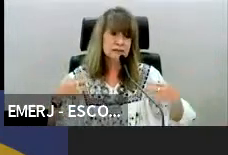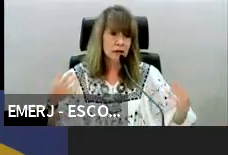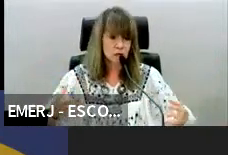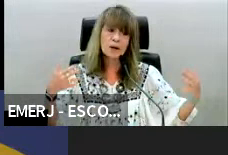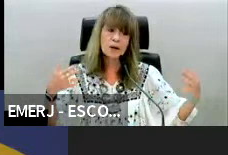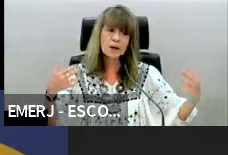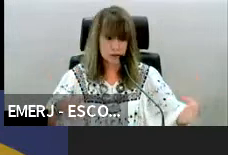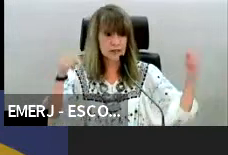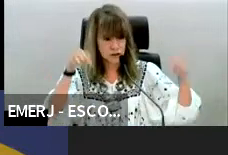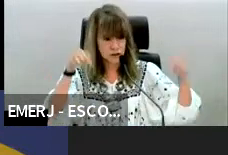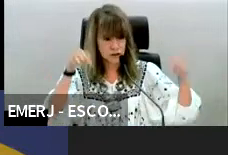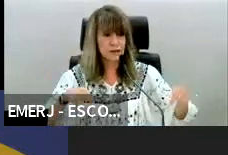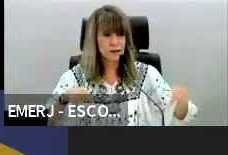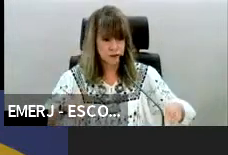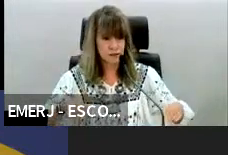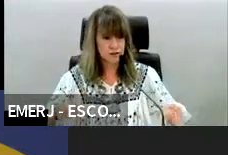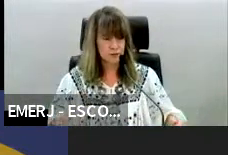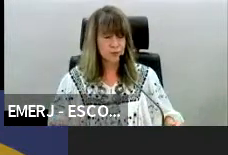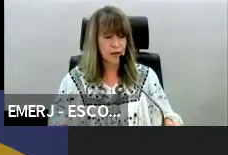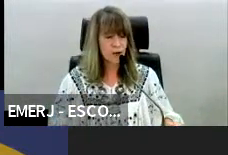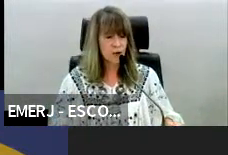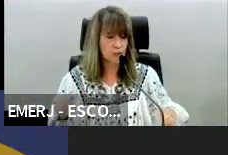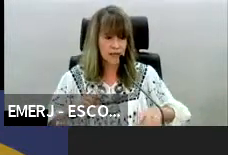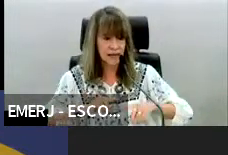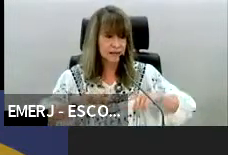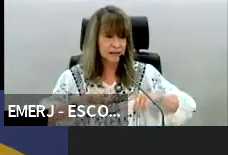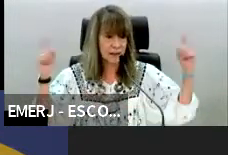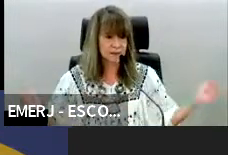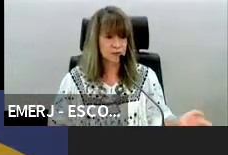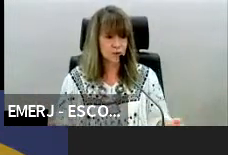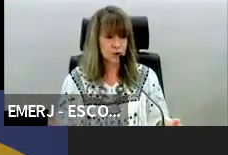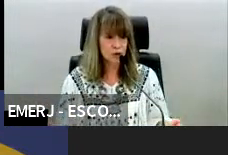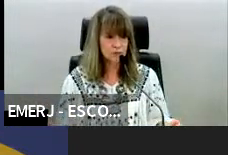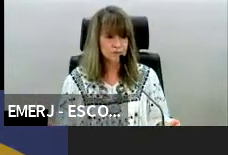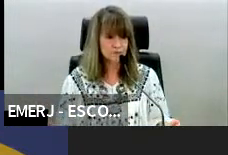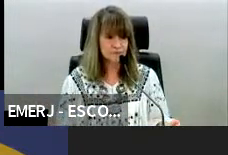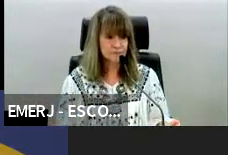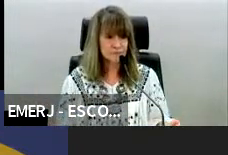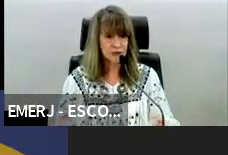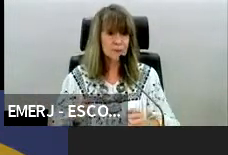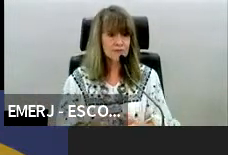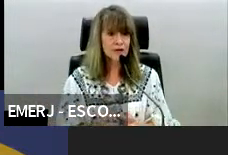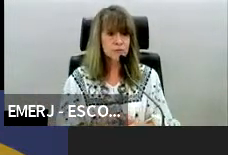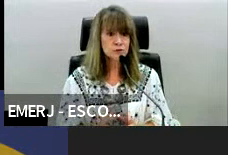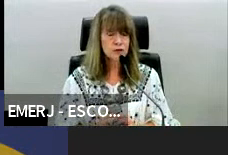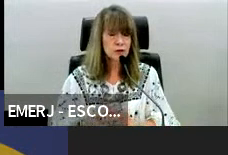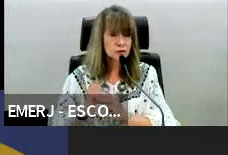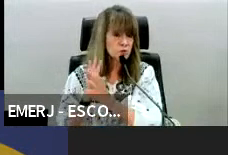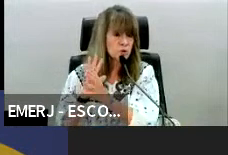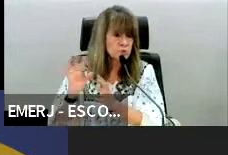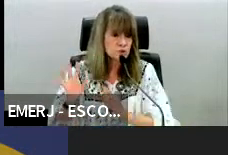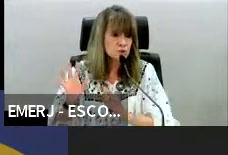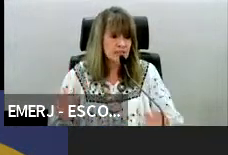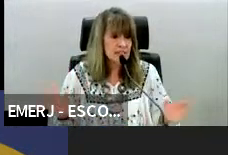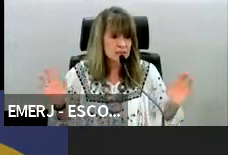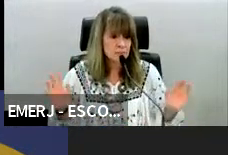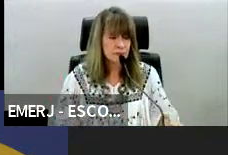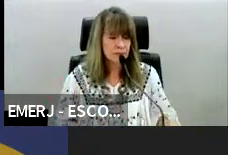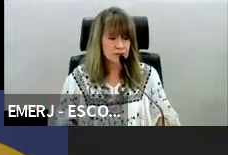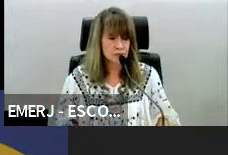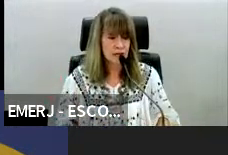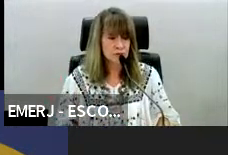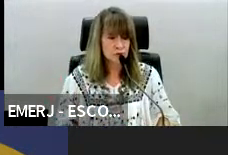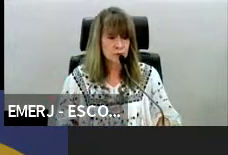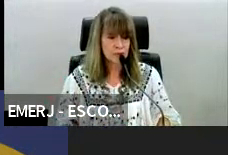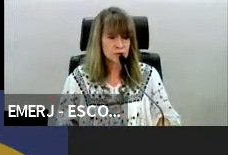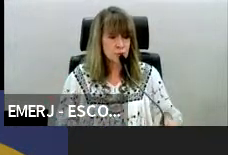quem são os maiores litigantes deste tribunal, como, aliás, no Brasil todo, para vermos que um grupo de 10